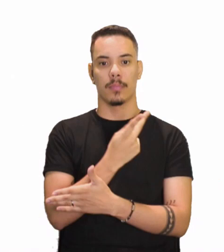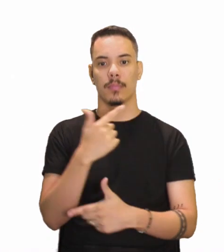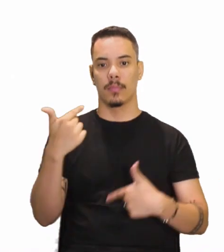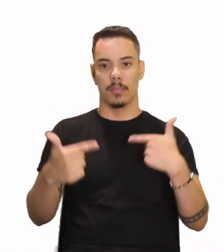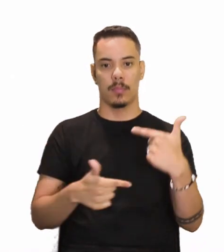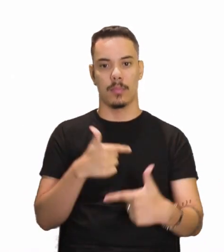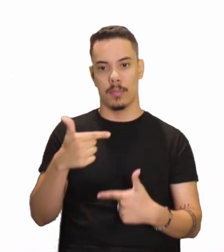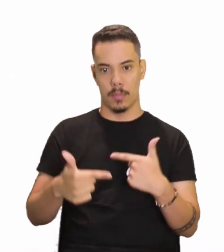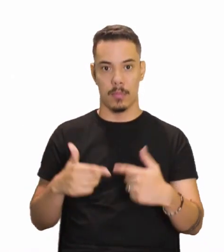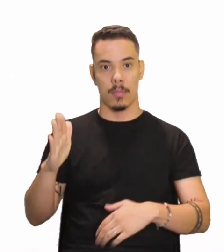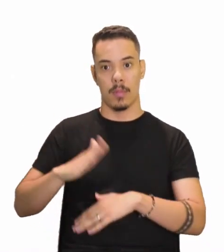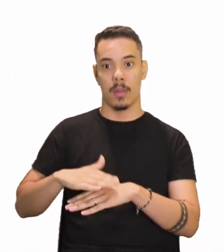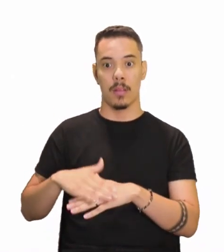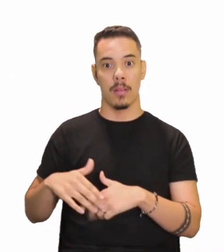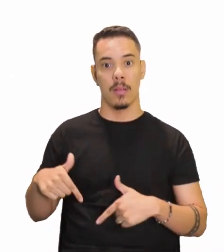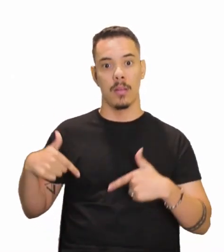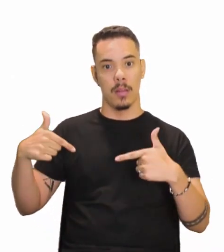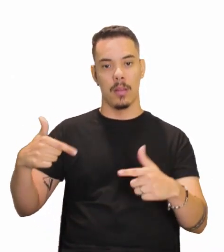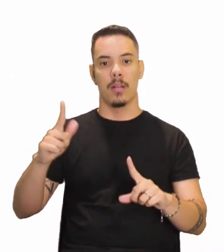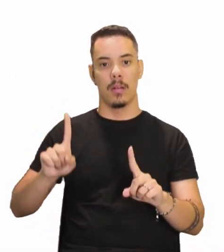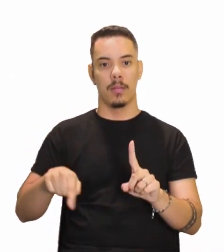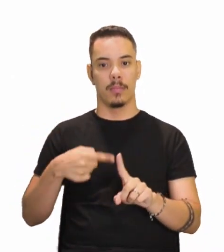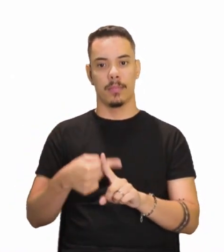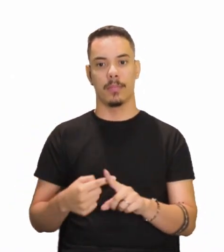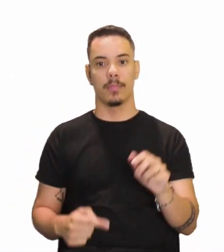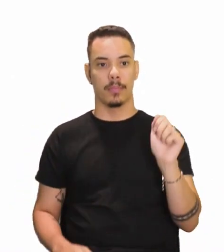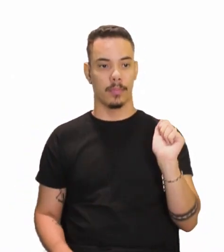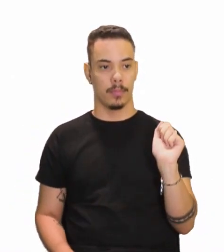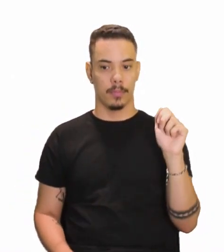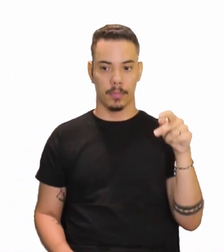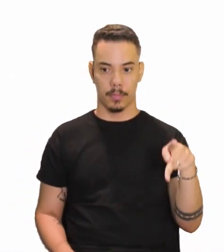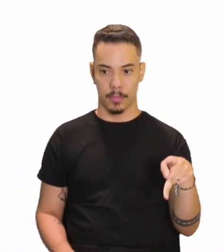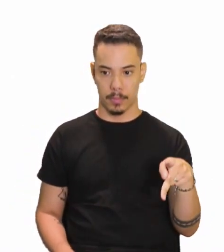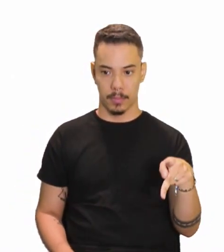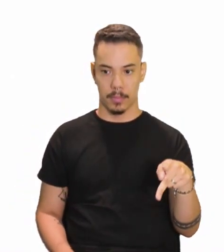dos trabalhadores ativos e aposentados